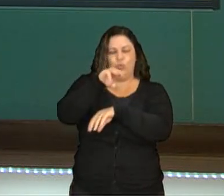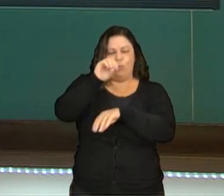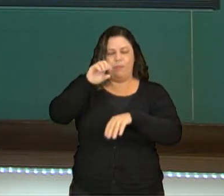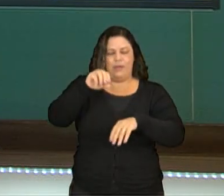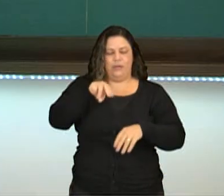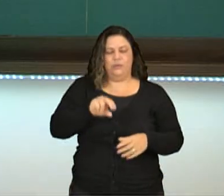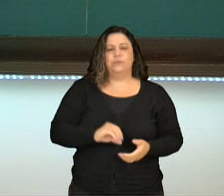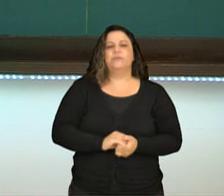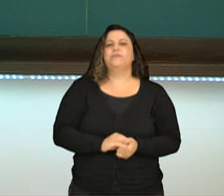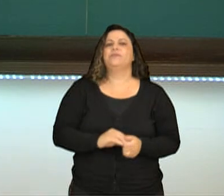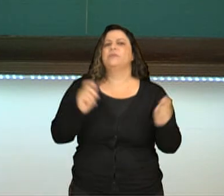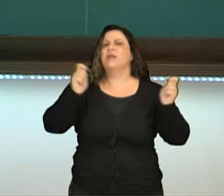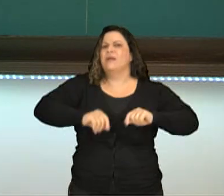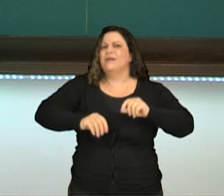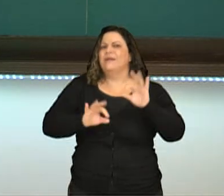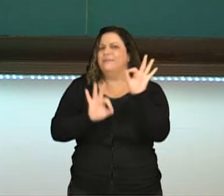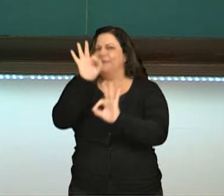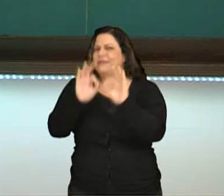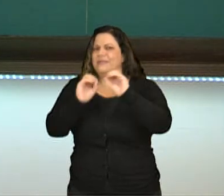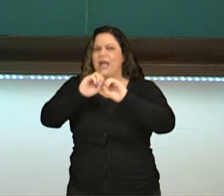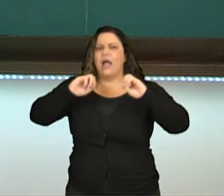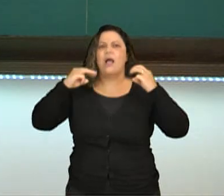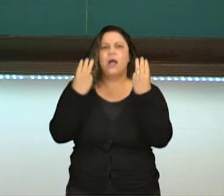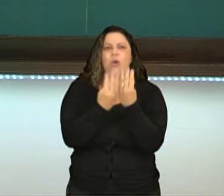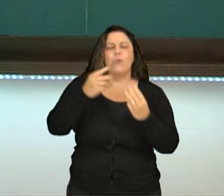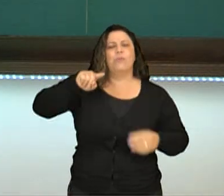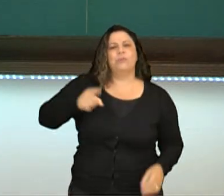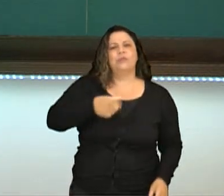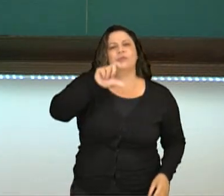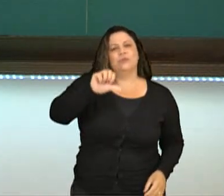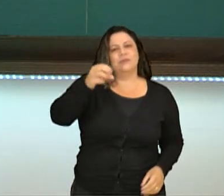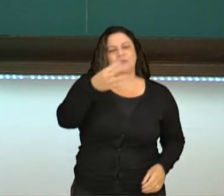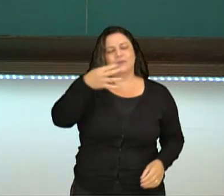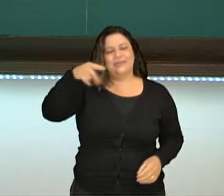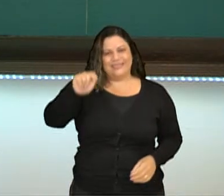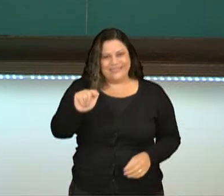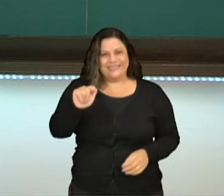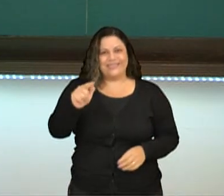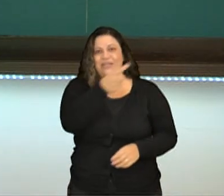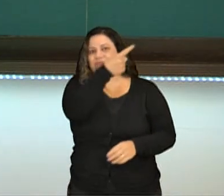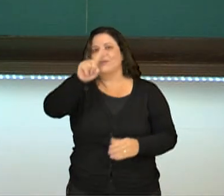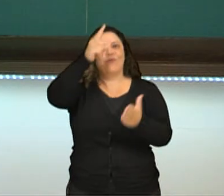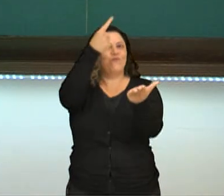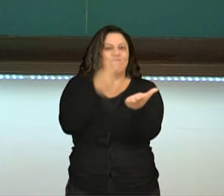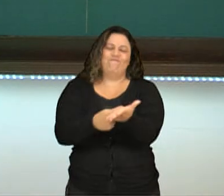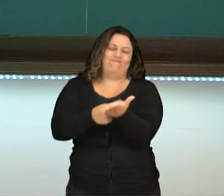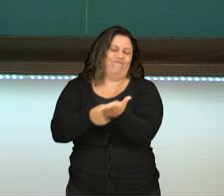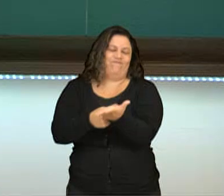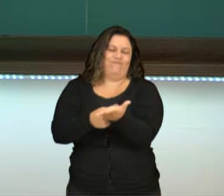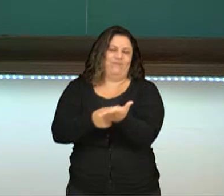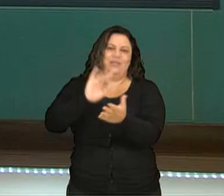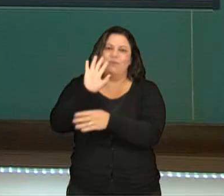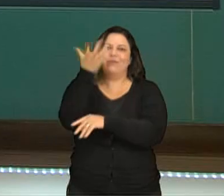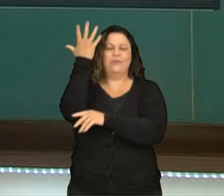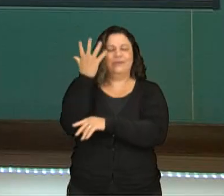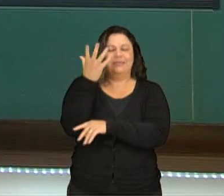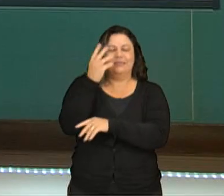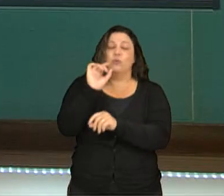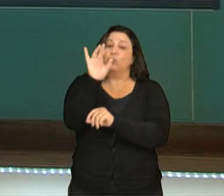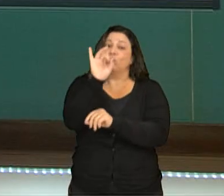de partilha da ONU de 1947 não foi cumprido, tendo apenas a criação de Israel